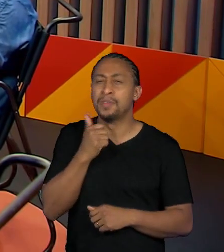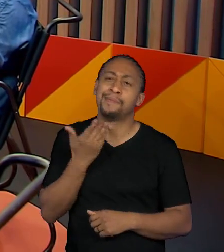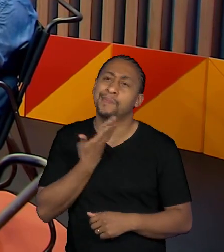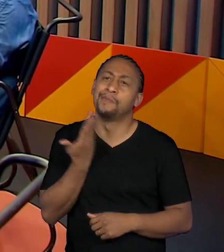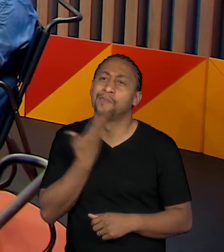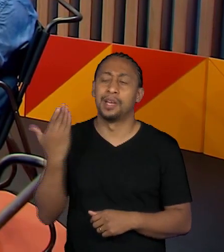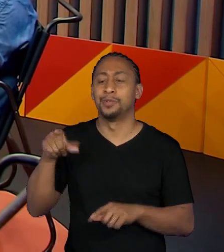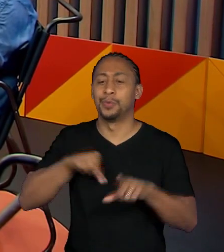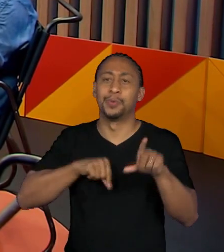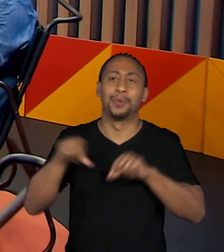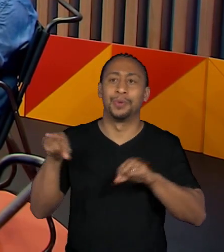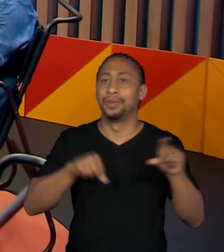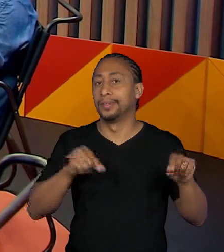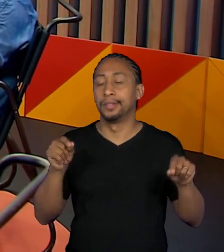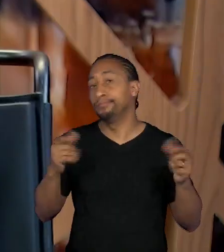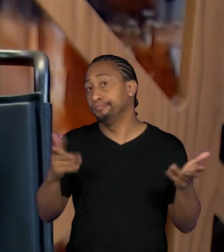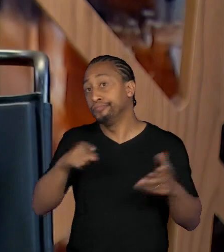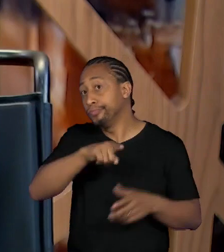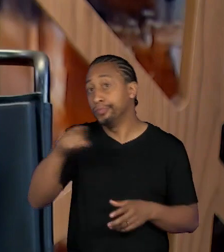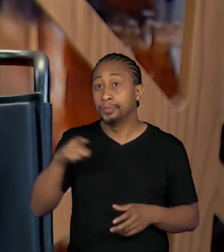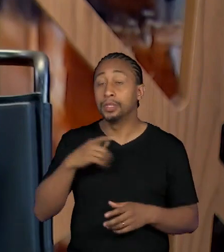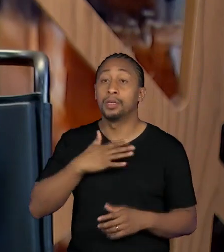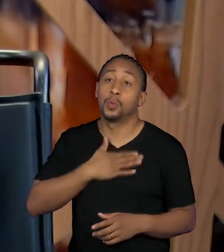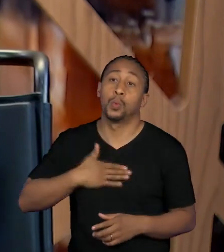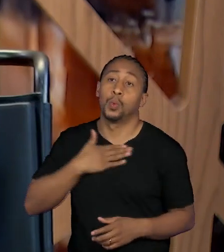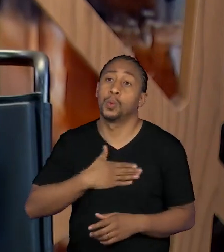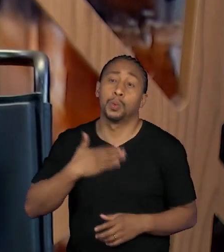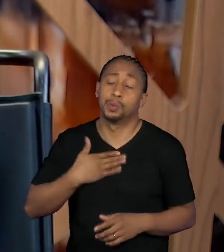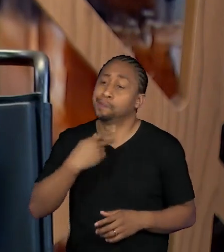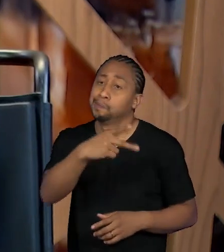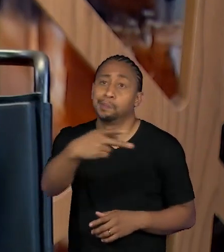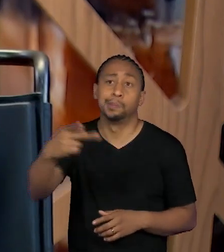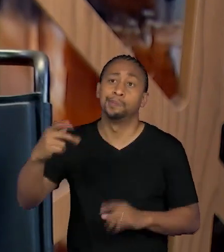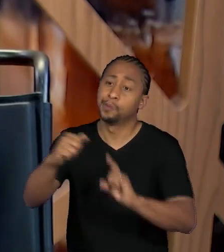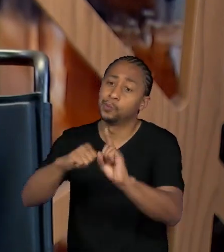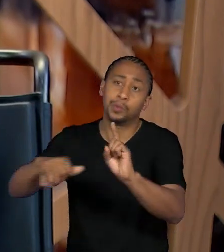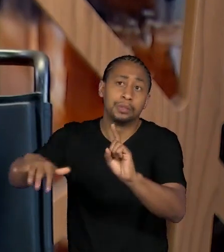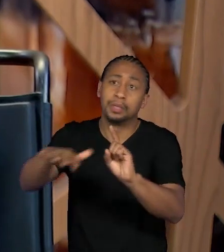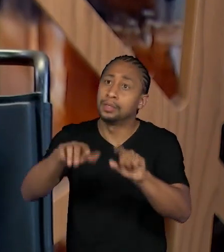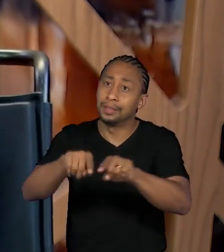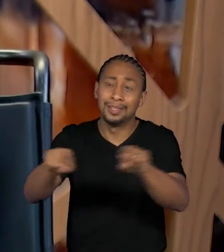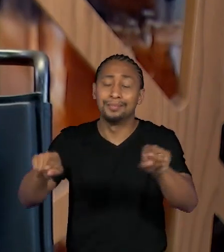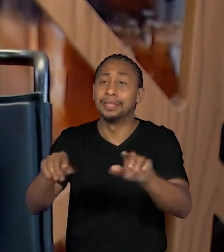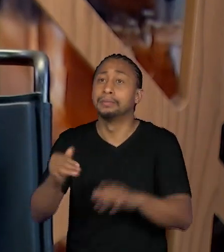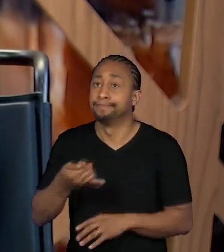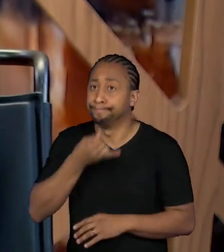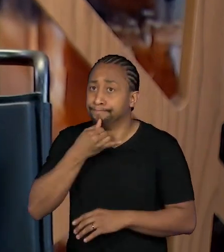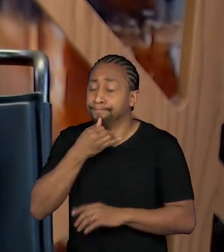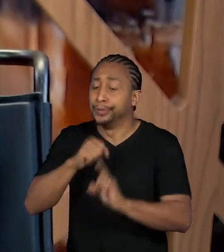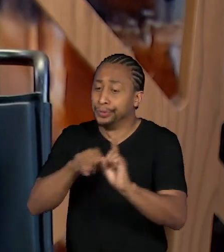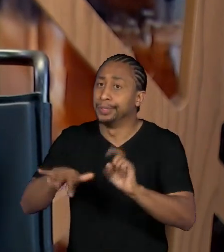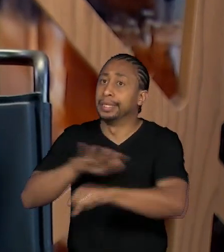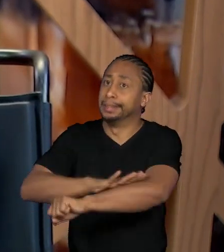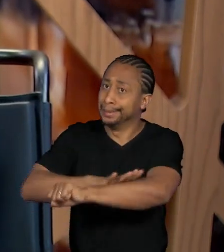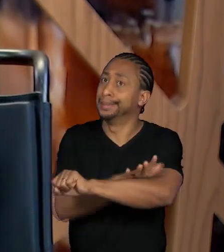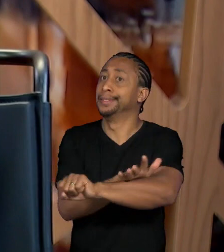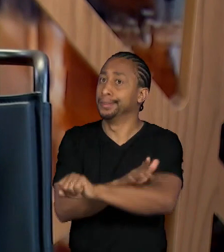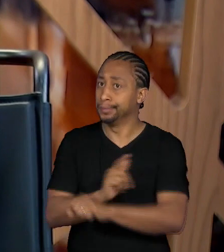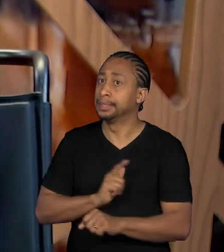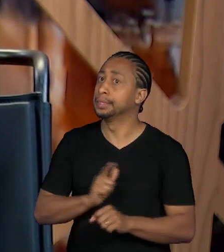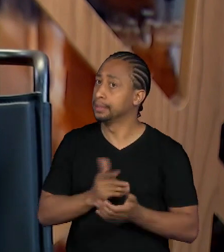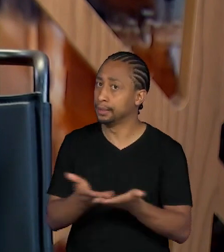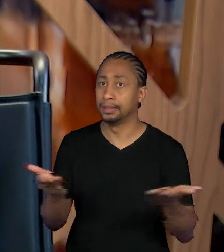escolha, né? Gosto é uma construção social, a gente vive numa sociedade racista, não é fácil